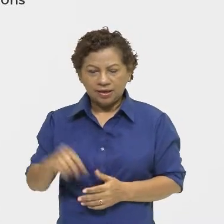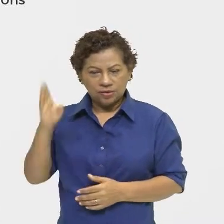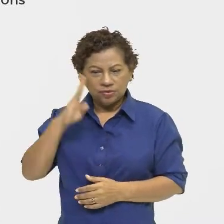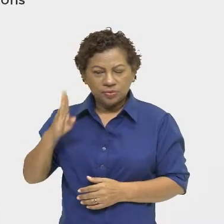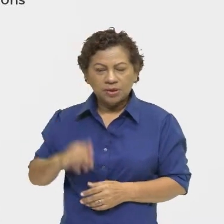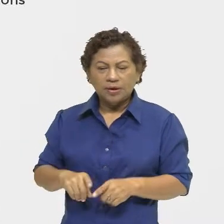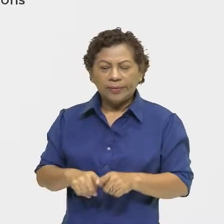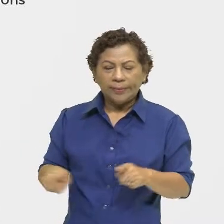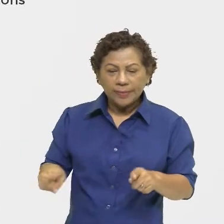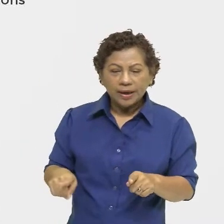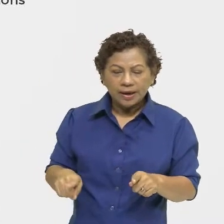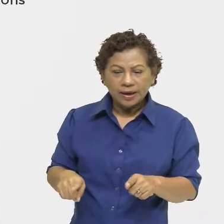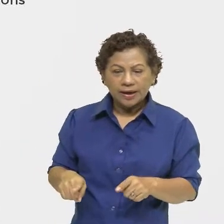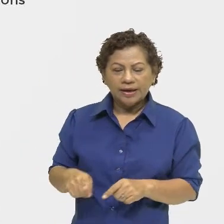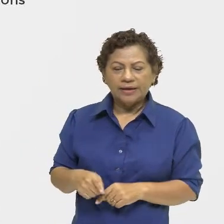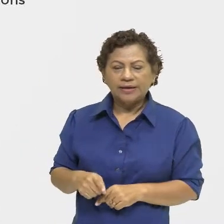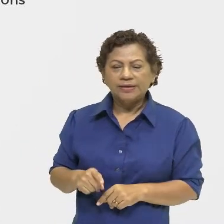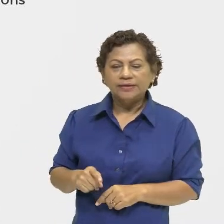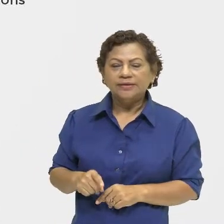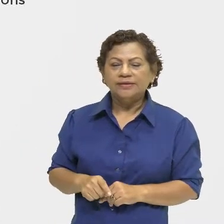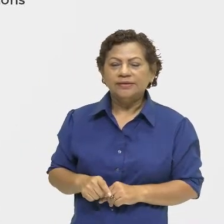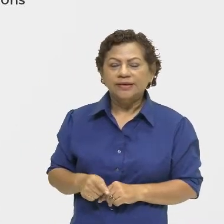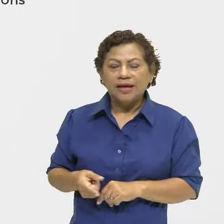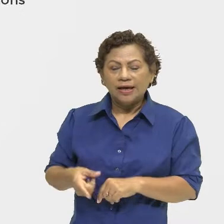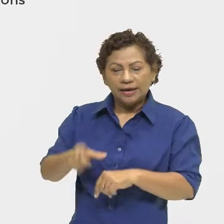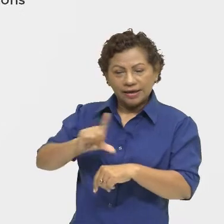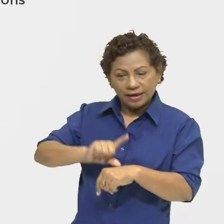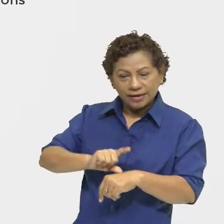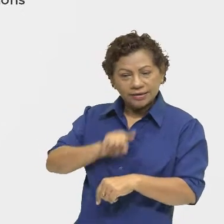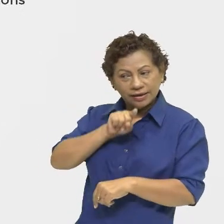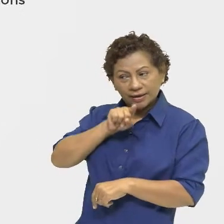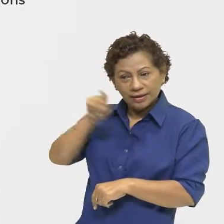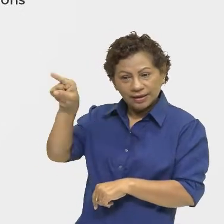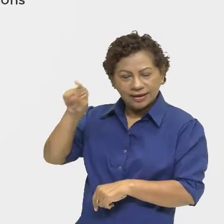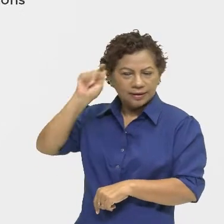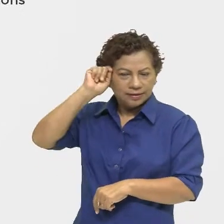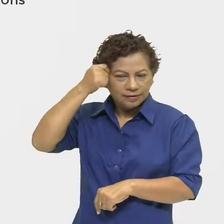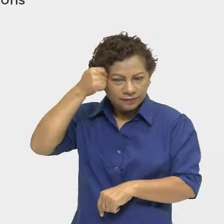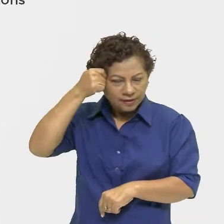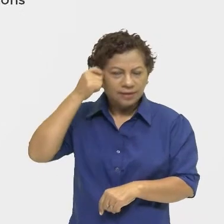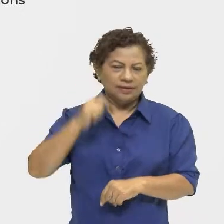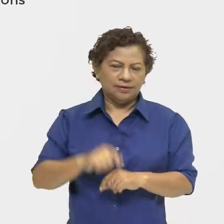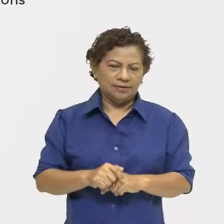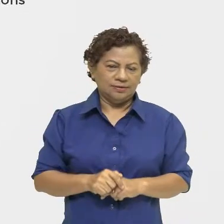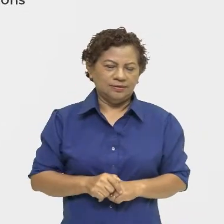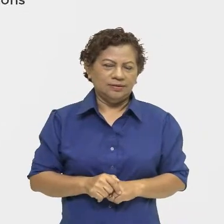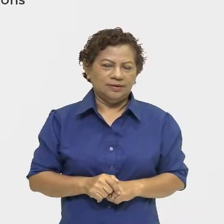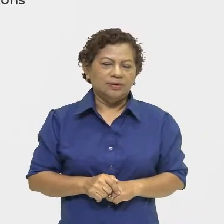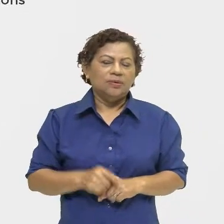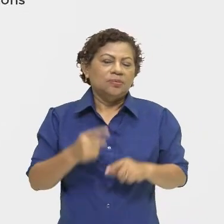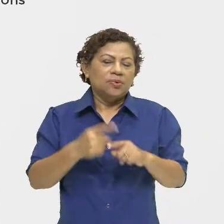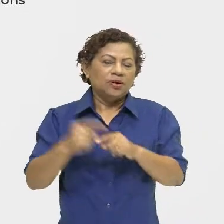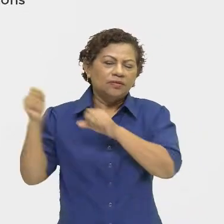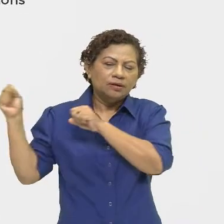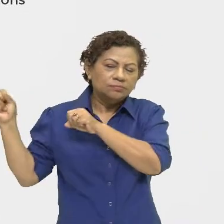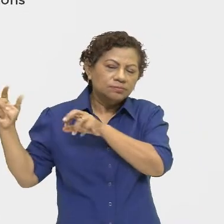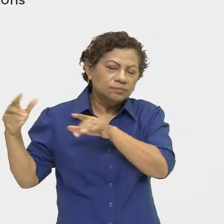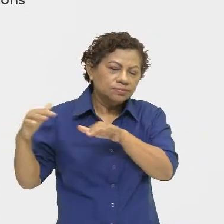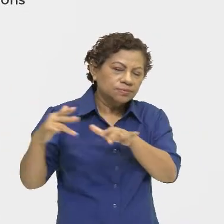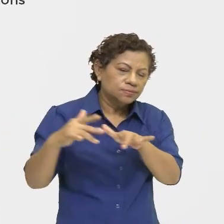origem africana ou refere-se a alguma prática desenvolvida pelos africanos escravizados que vieram para o